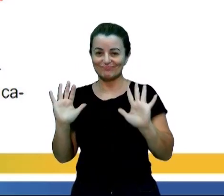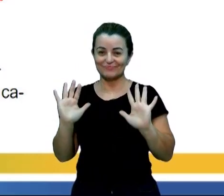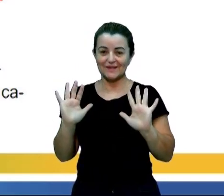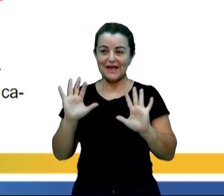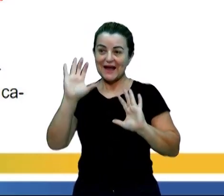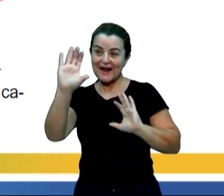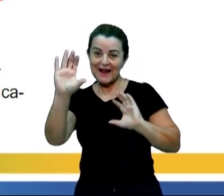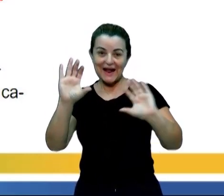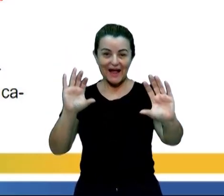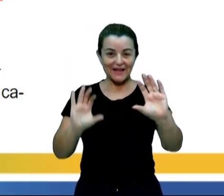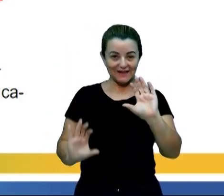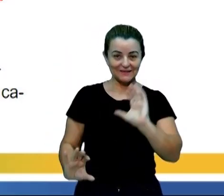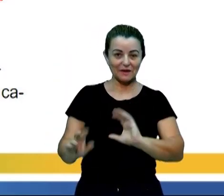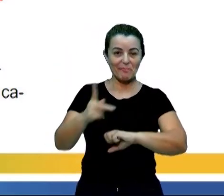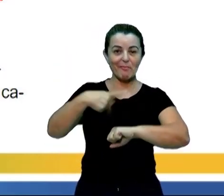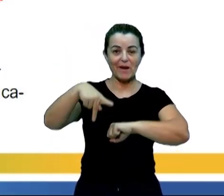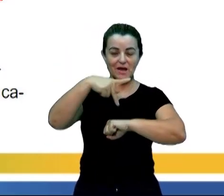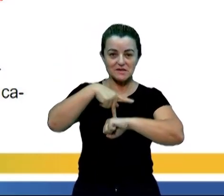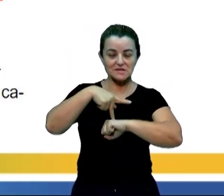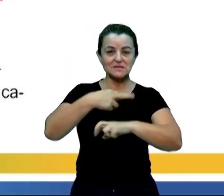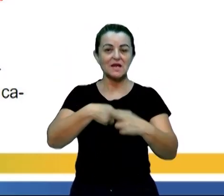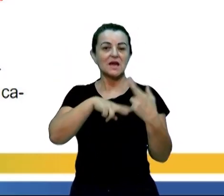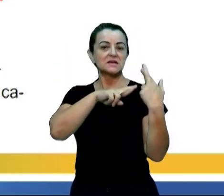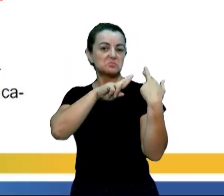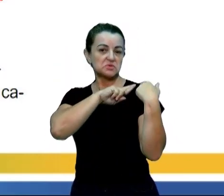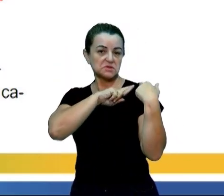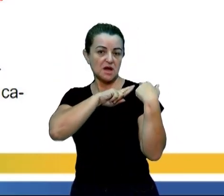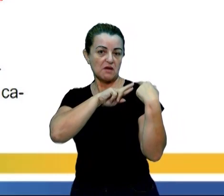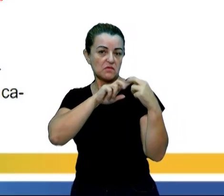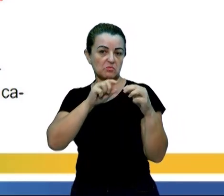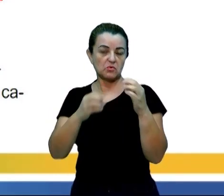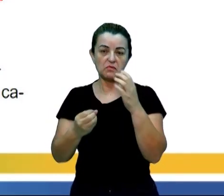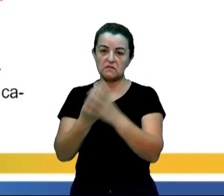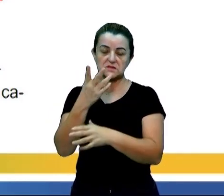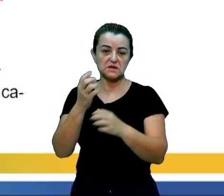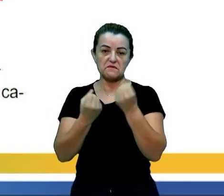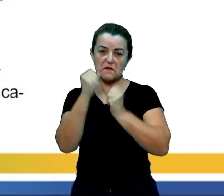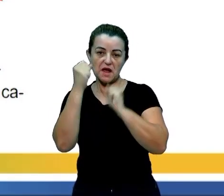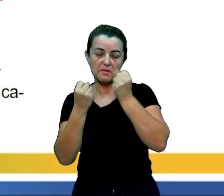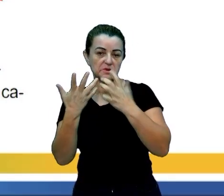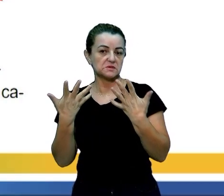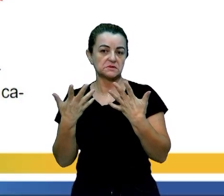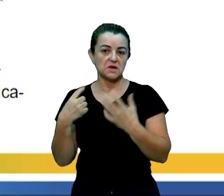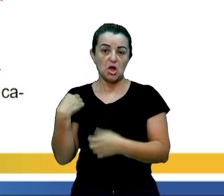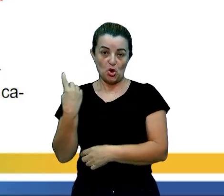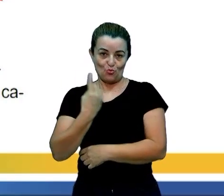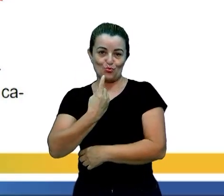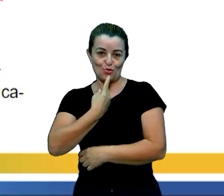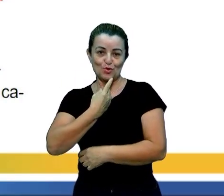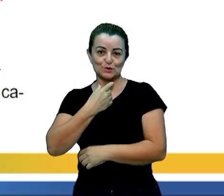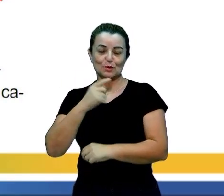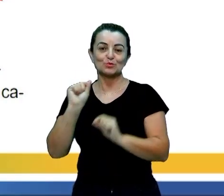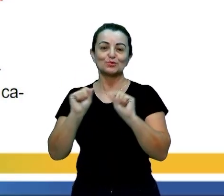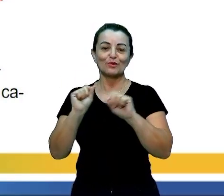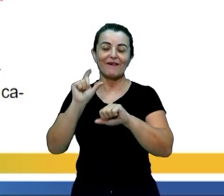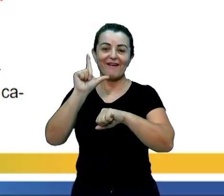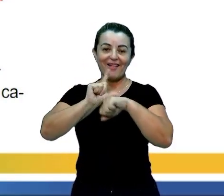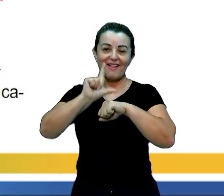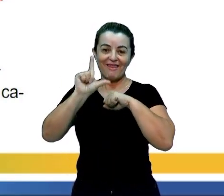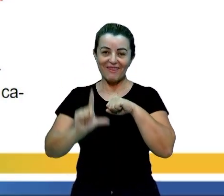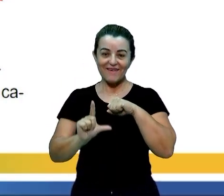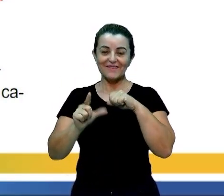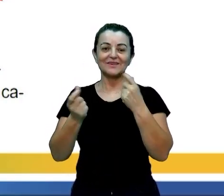tipo de produção, né? O Brasil é líder, por exemplo, em quê? Em produtos agrários, né? Em soja, em